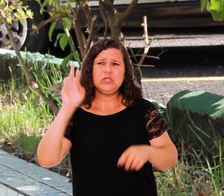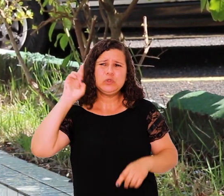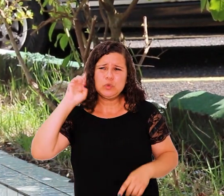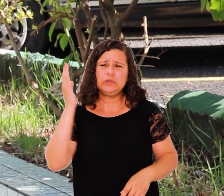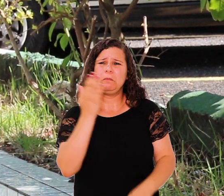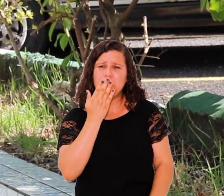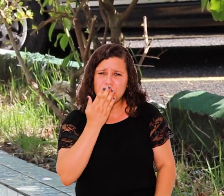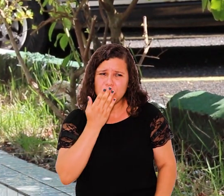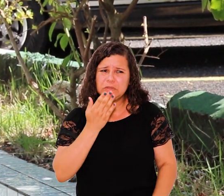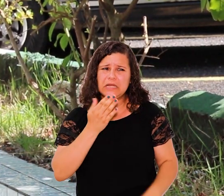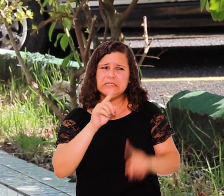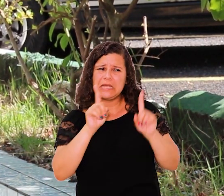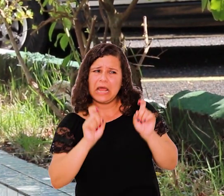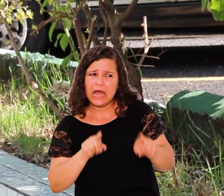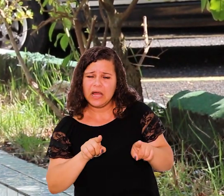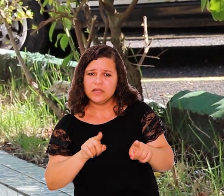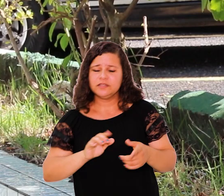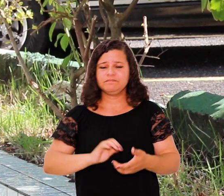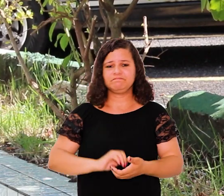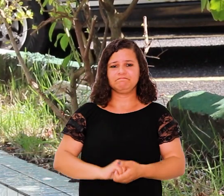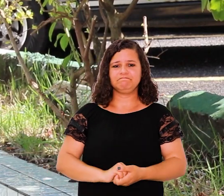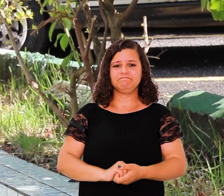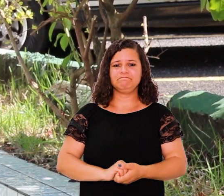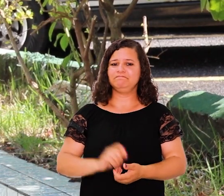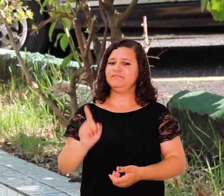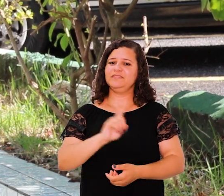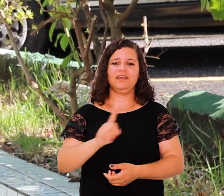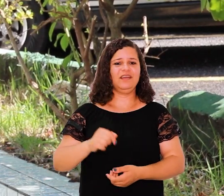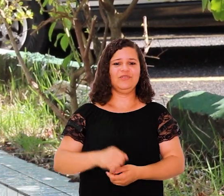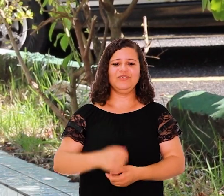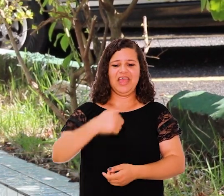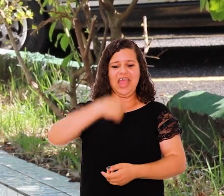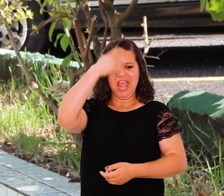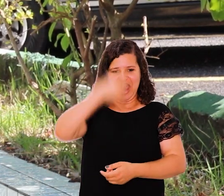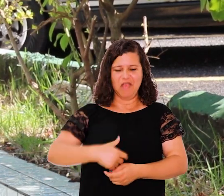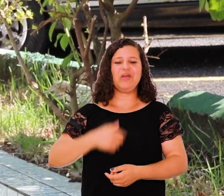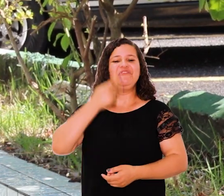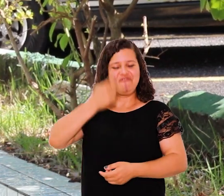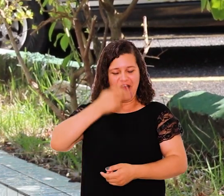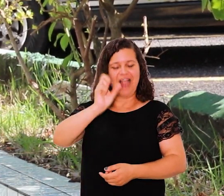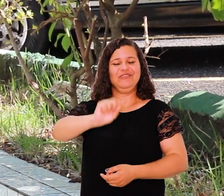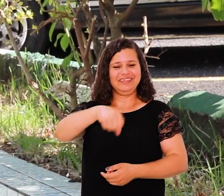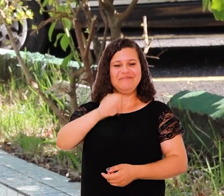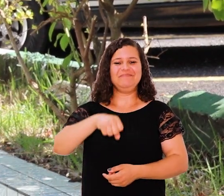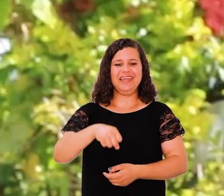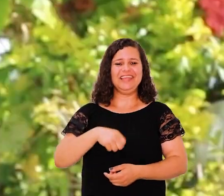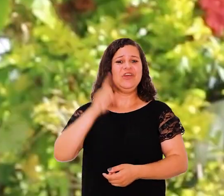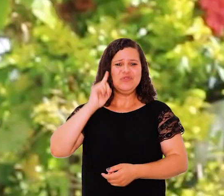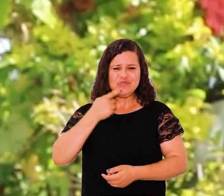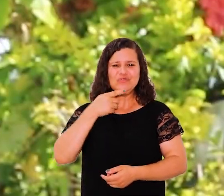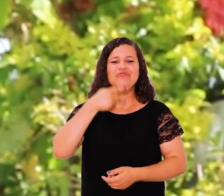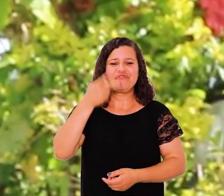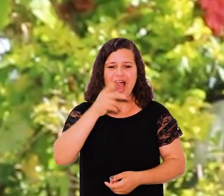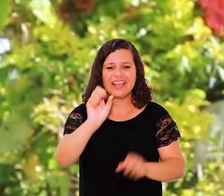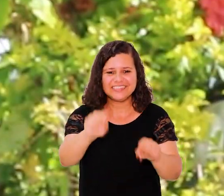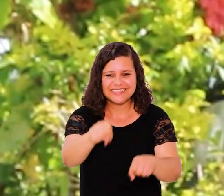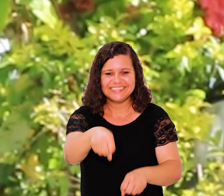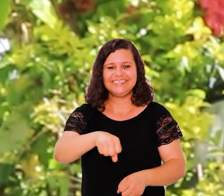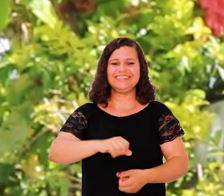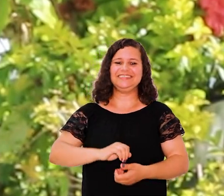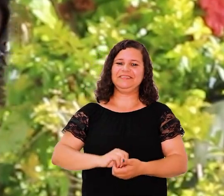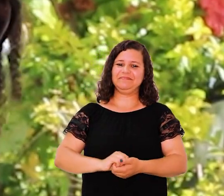fica surda e muda? Não. Eu aqui, eu falo também. Os surdos também